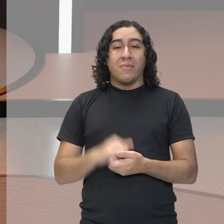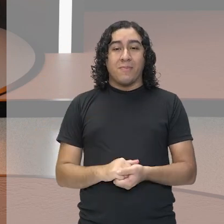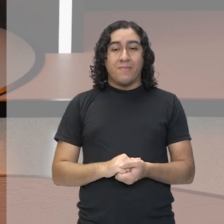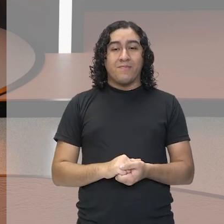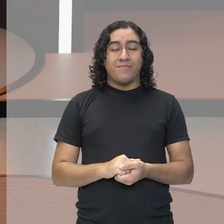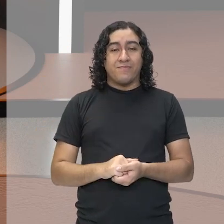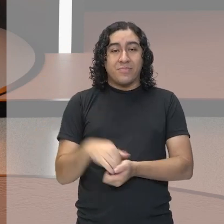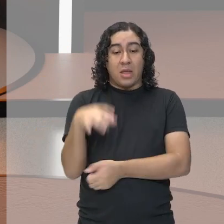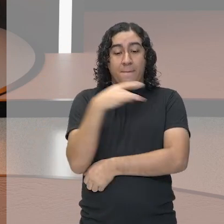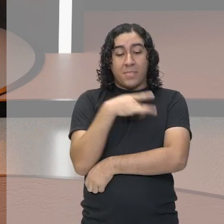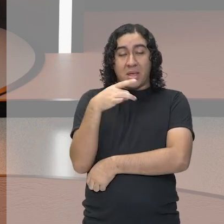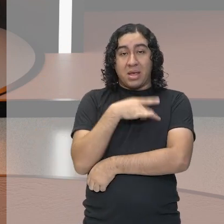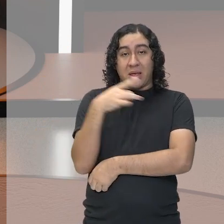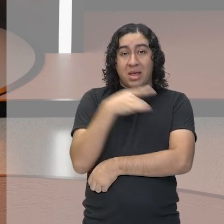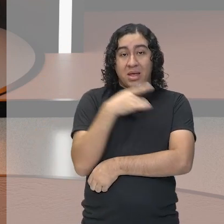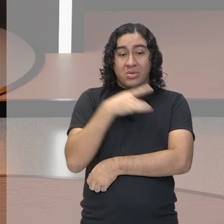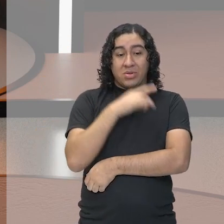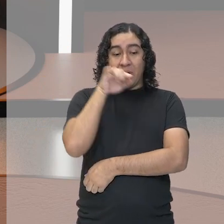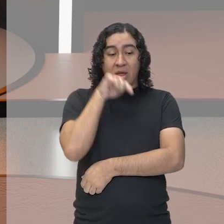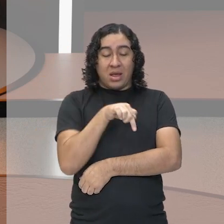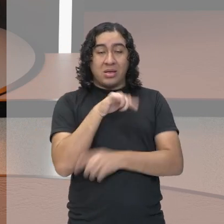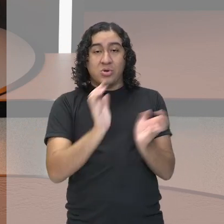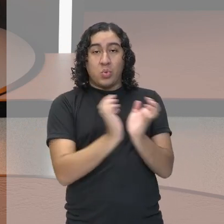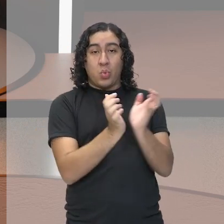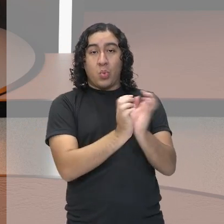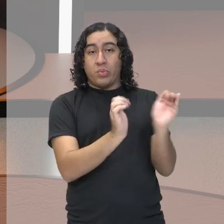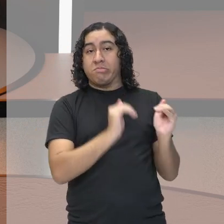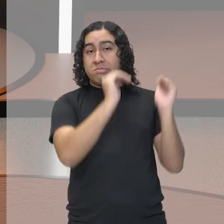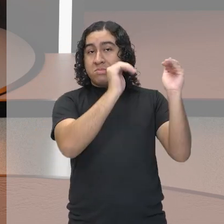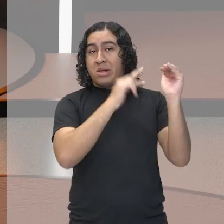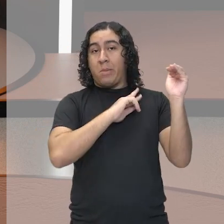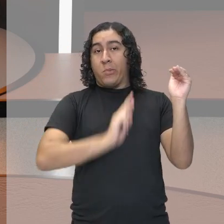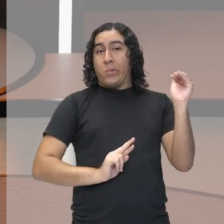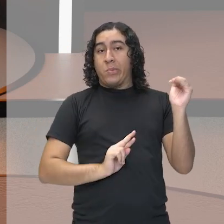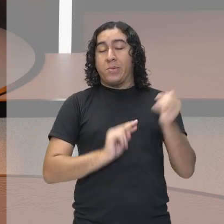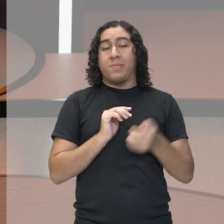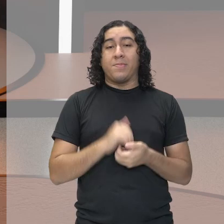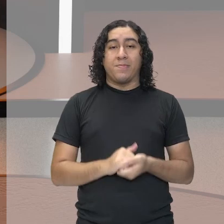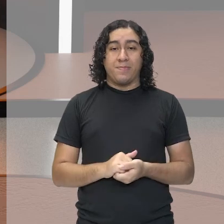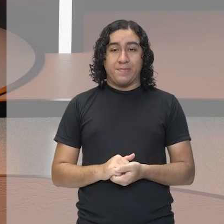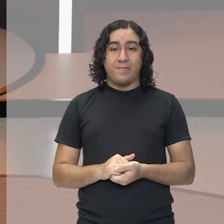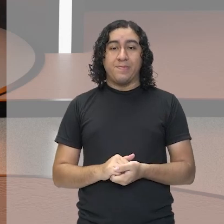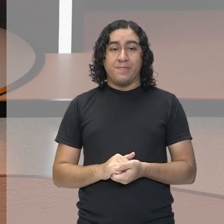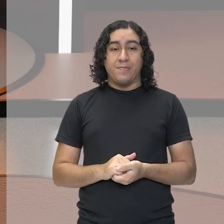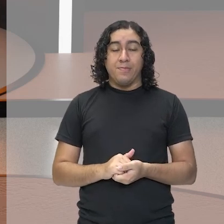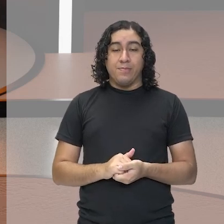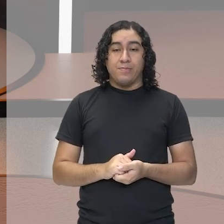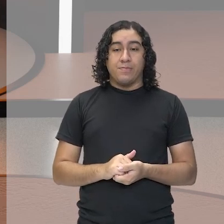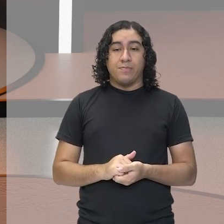certo medo, né, para os republicanos. Então eles vão aí